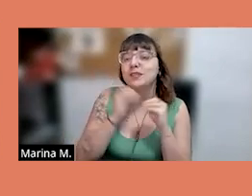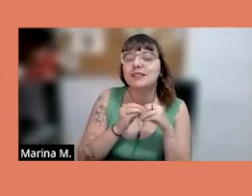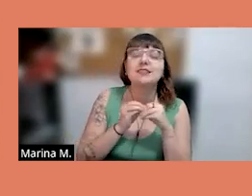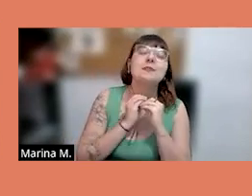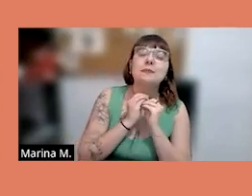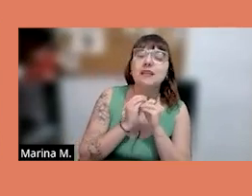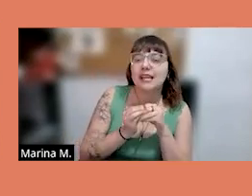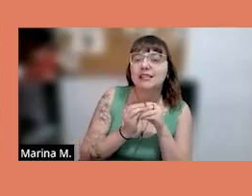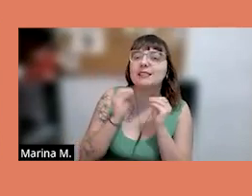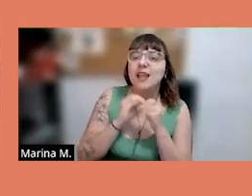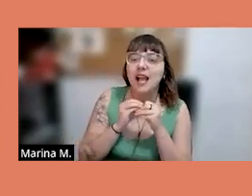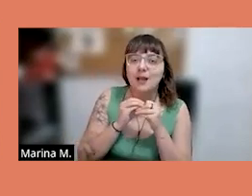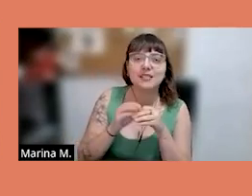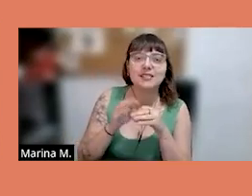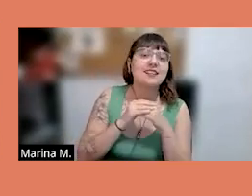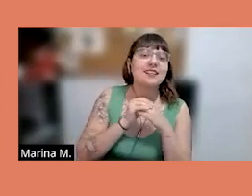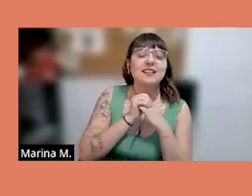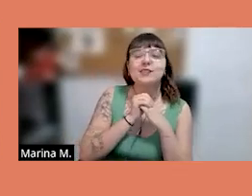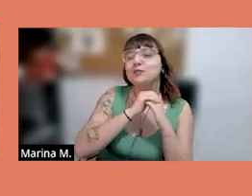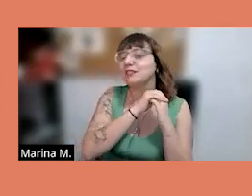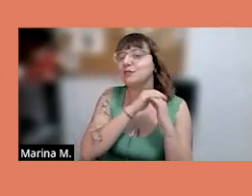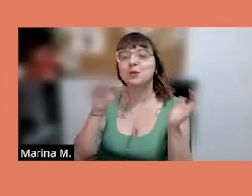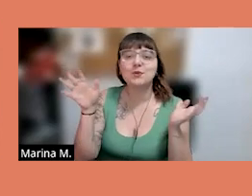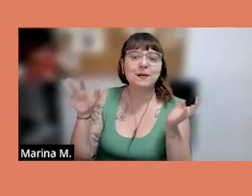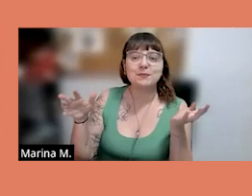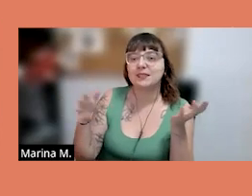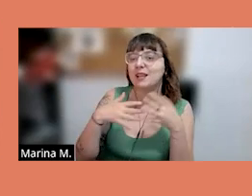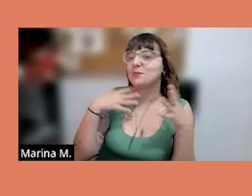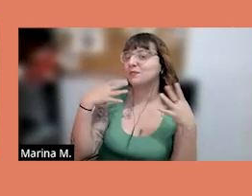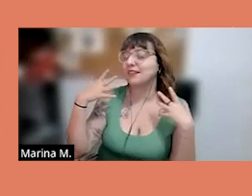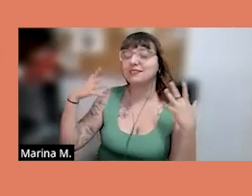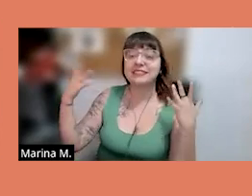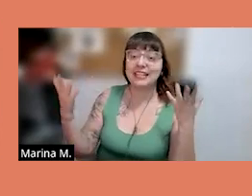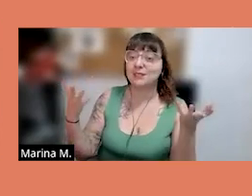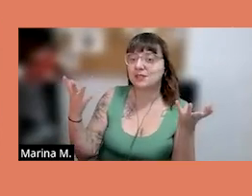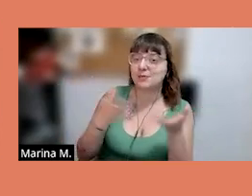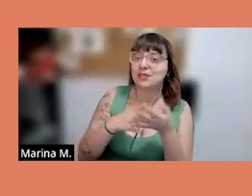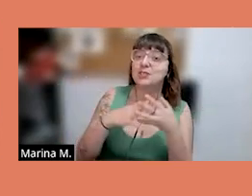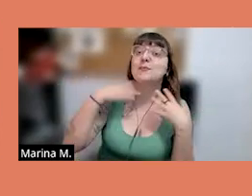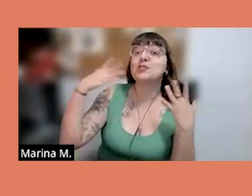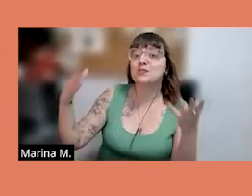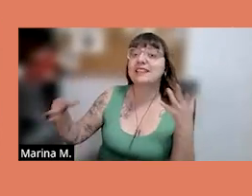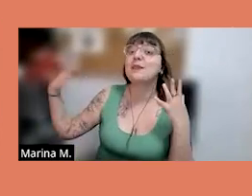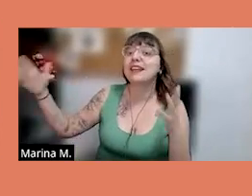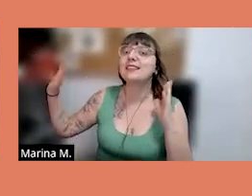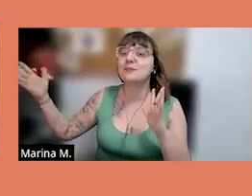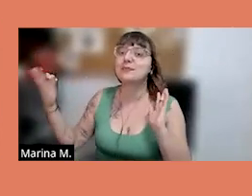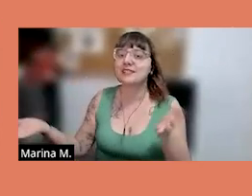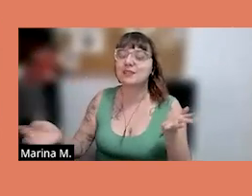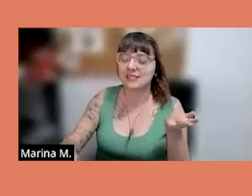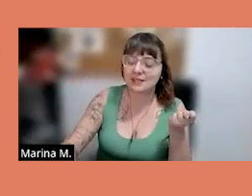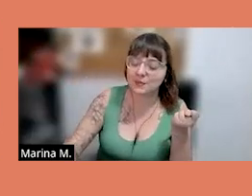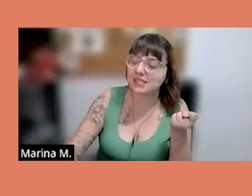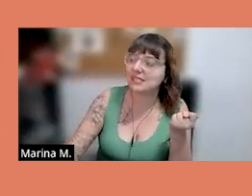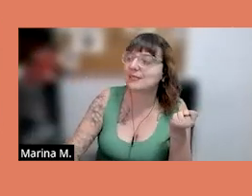algumas coisinhas bem pequenas e bem rápidas. Eu não vou ocupar muito tempo fazendo coisas no QGIS, porque a gente vai ter mais tempo para